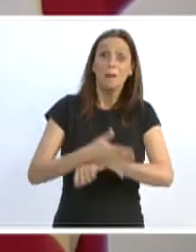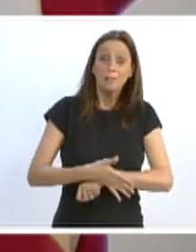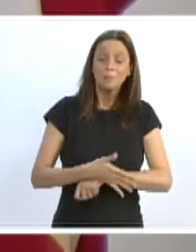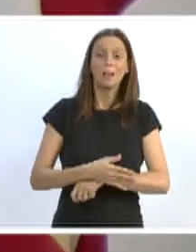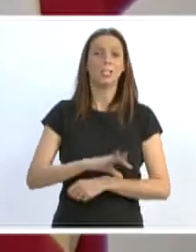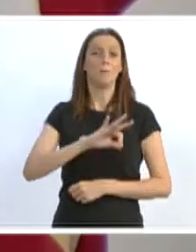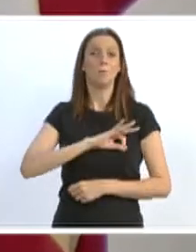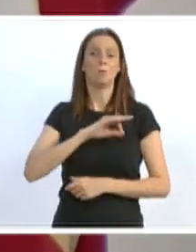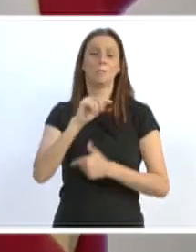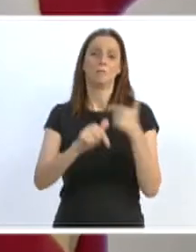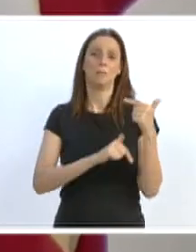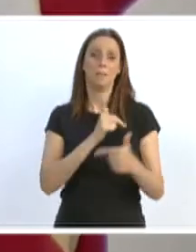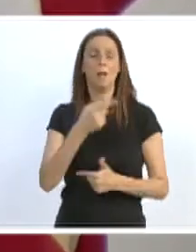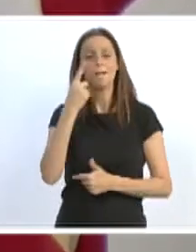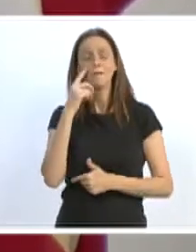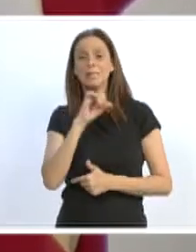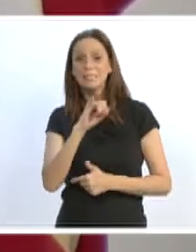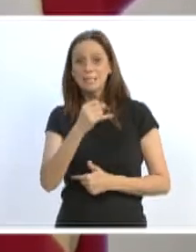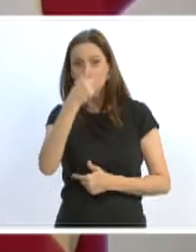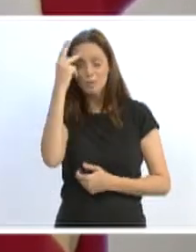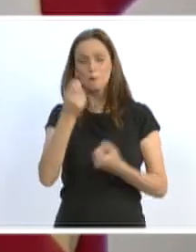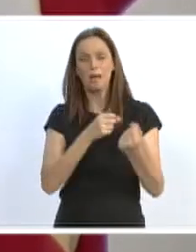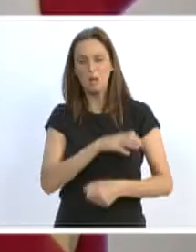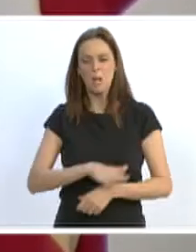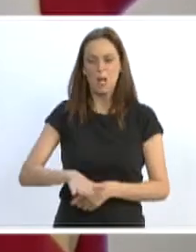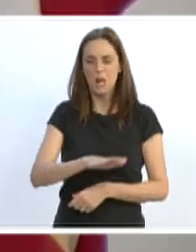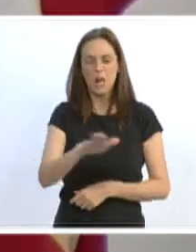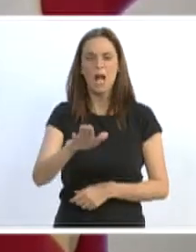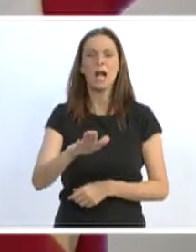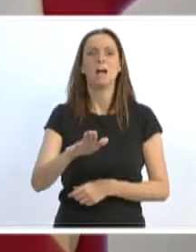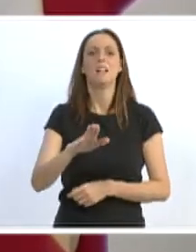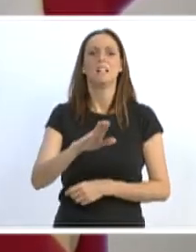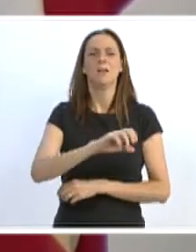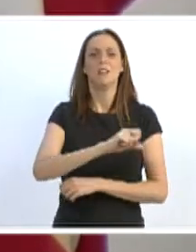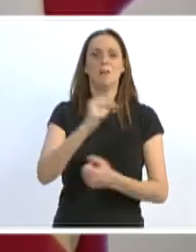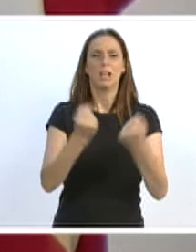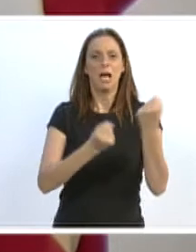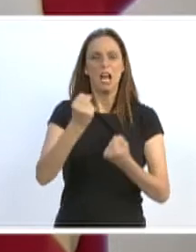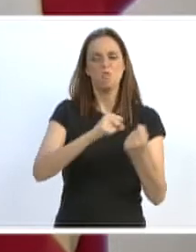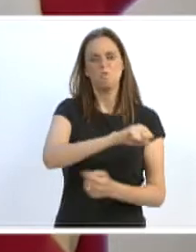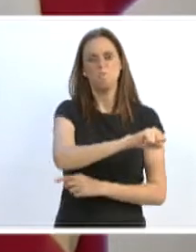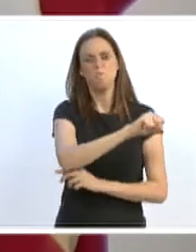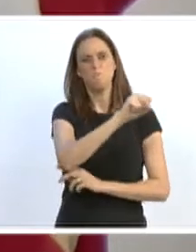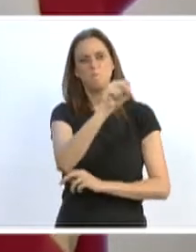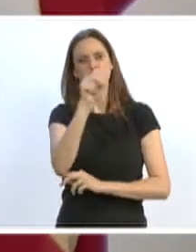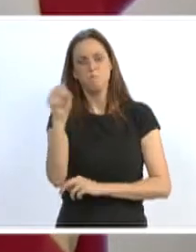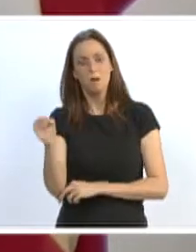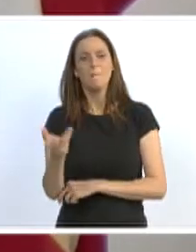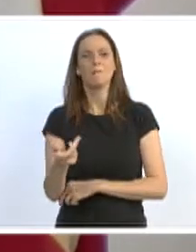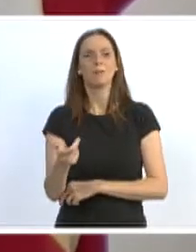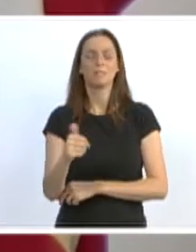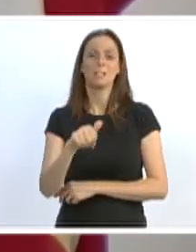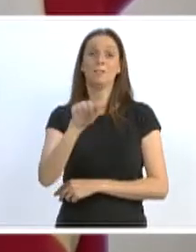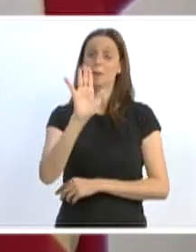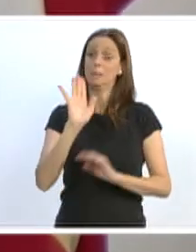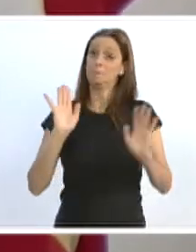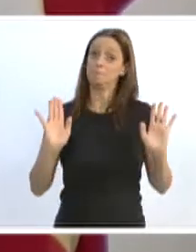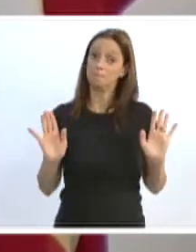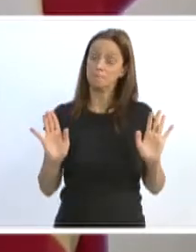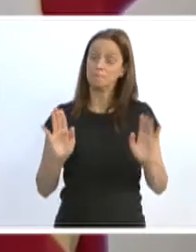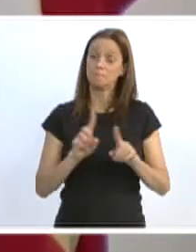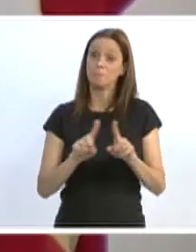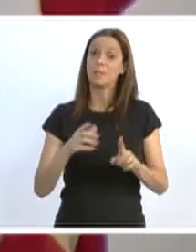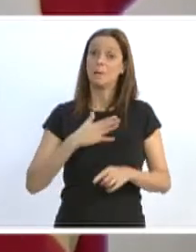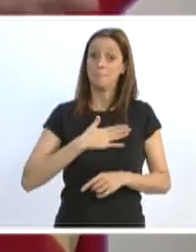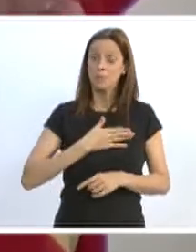velocidade da nossa cidade eu tenho dito se nós tivermos mais faixas elevadas nós vamos garantir